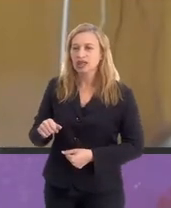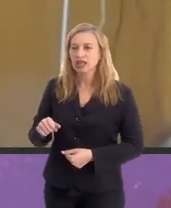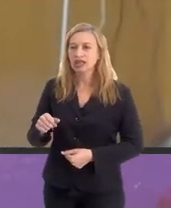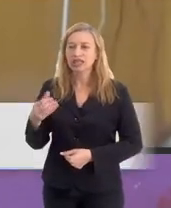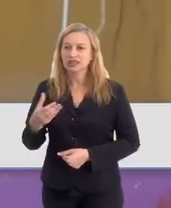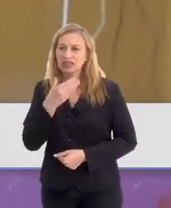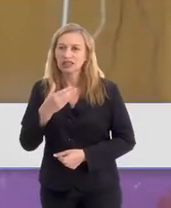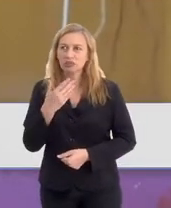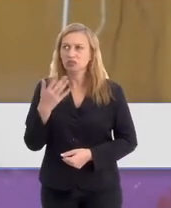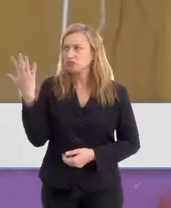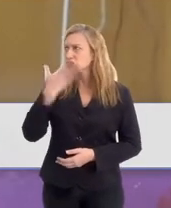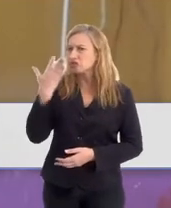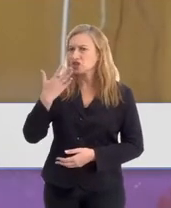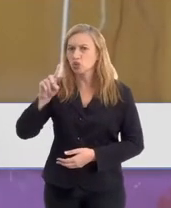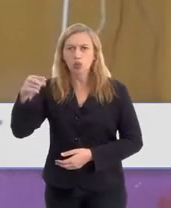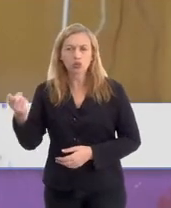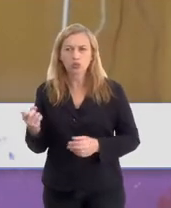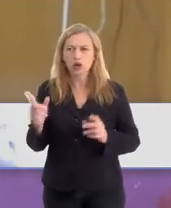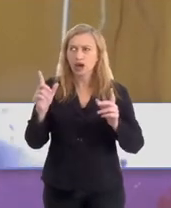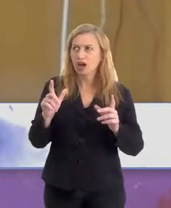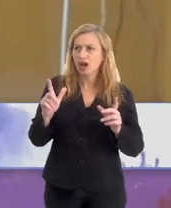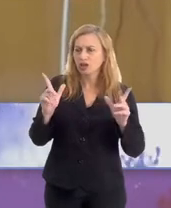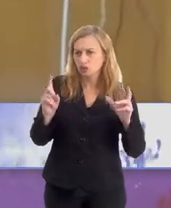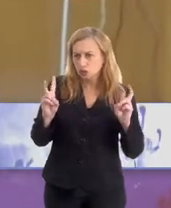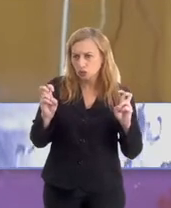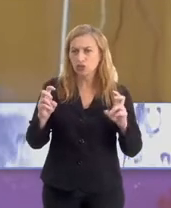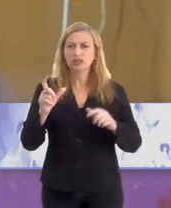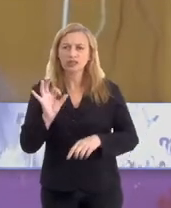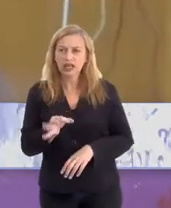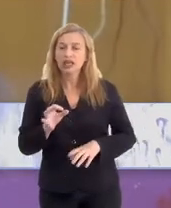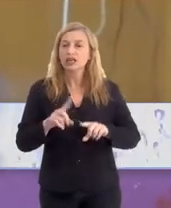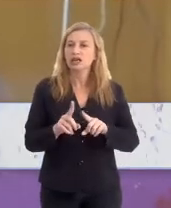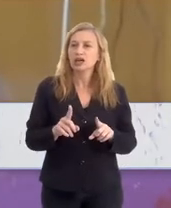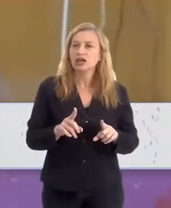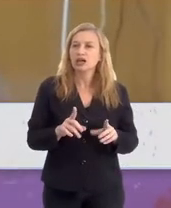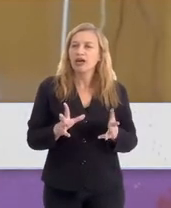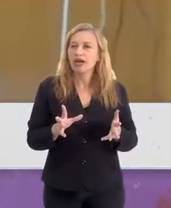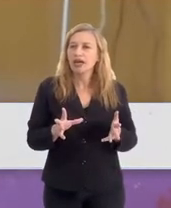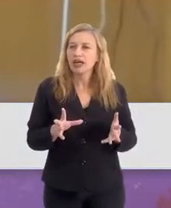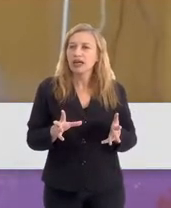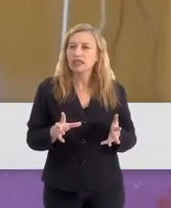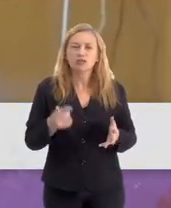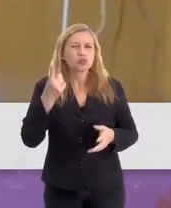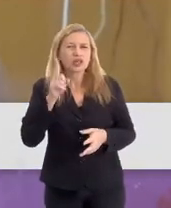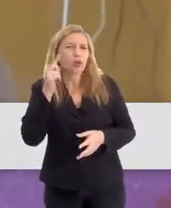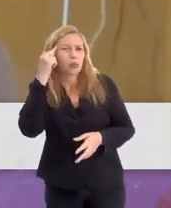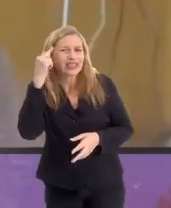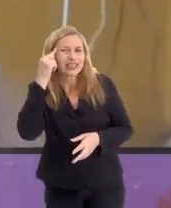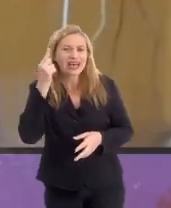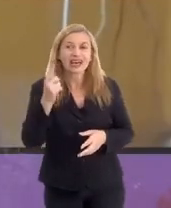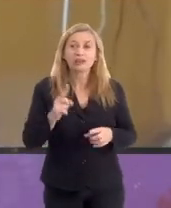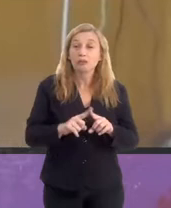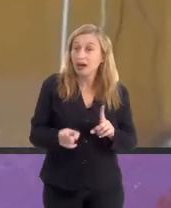dezembro eu não consigo enxergar é nenhuma outra situação Claro no tocante à questão técnica que não seja algo